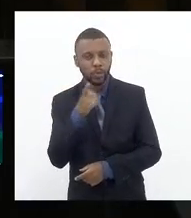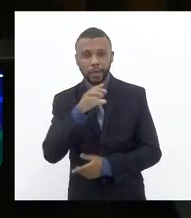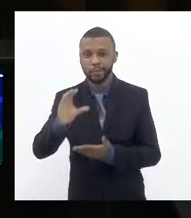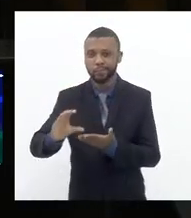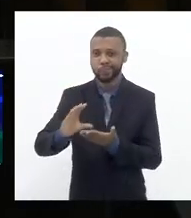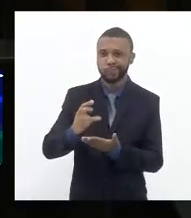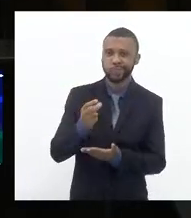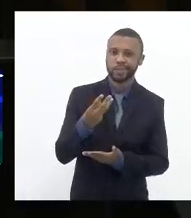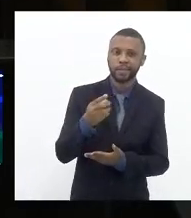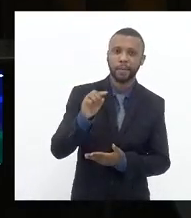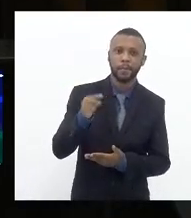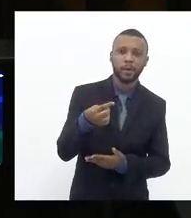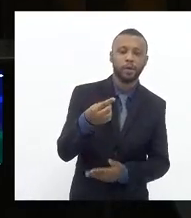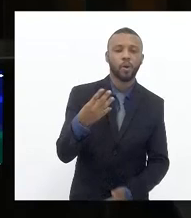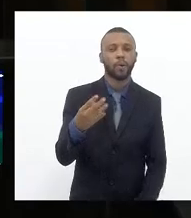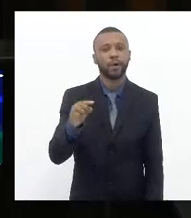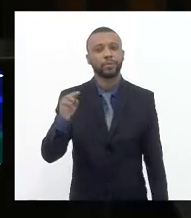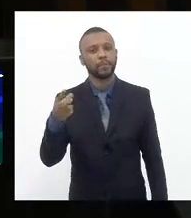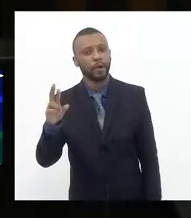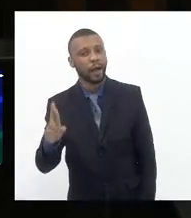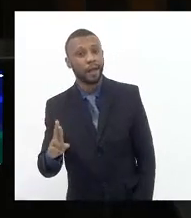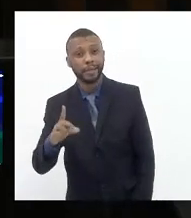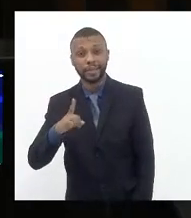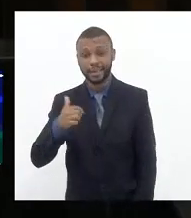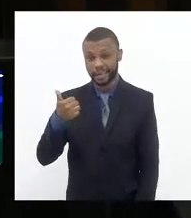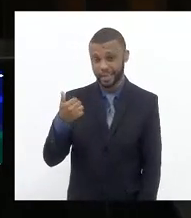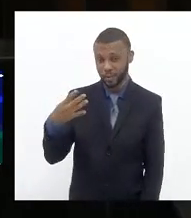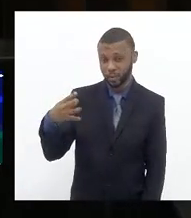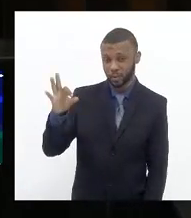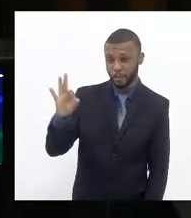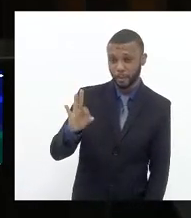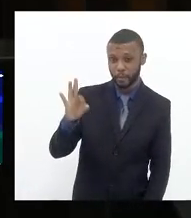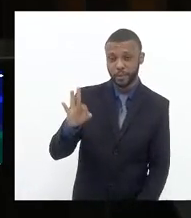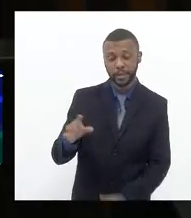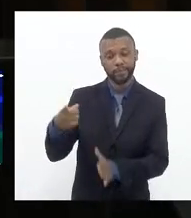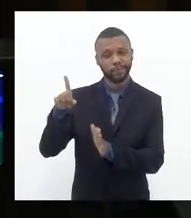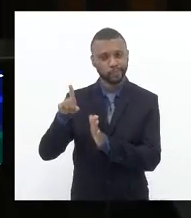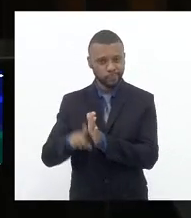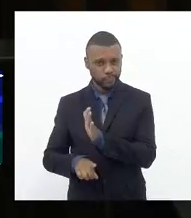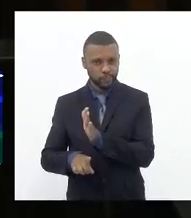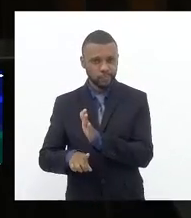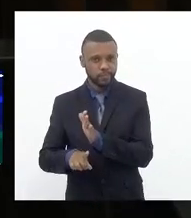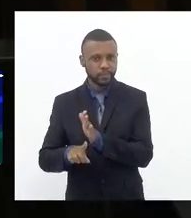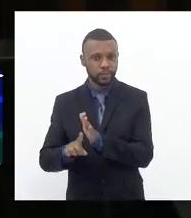3, 4 mil reais, perca 14% da sua pensão, da sua aposentadoria,